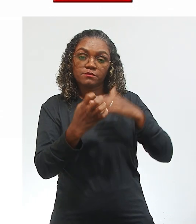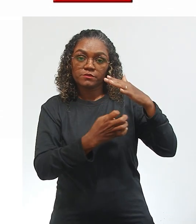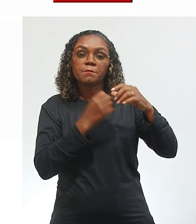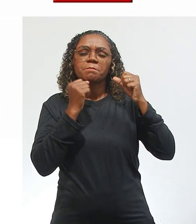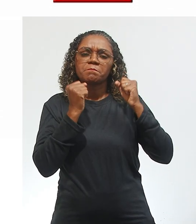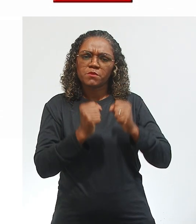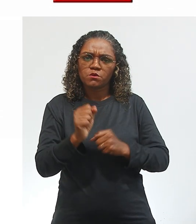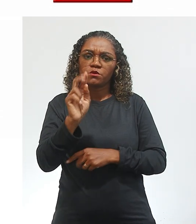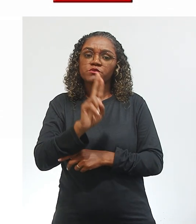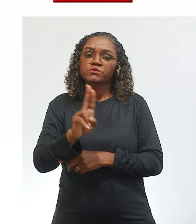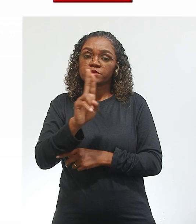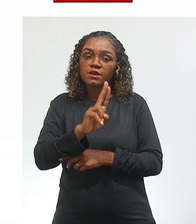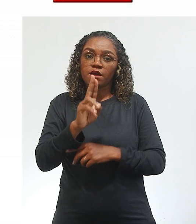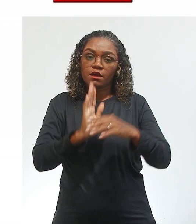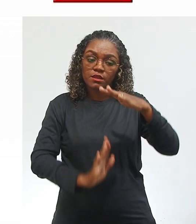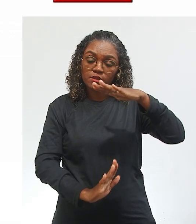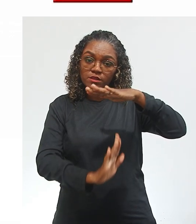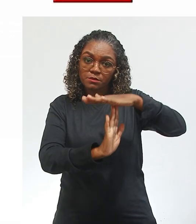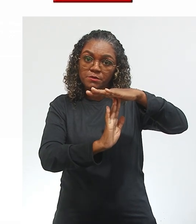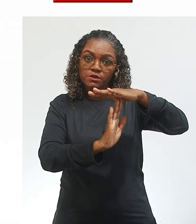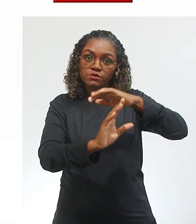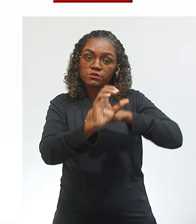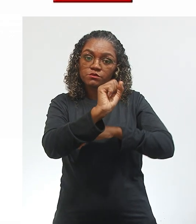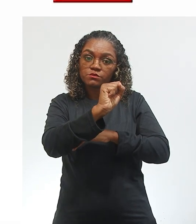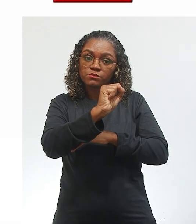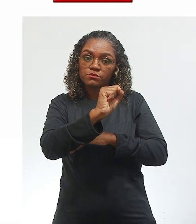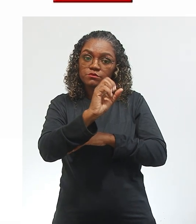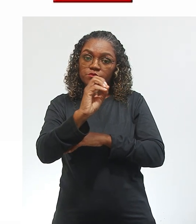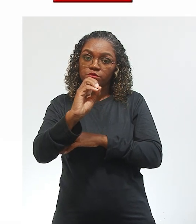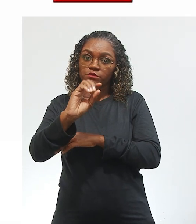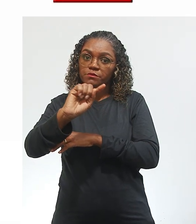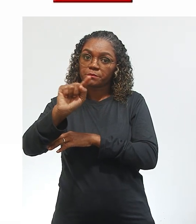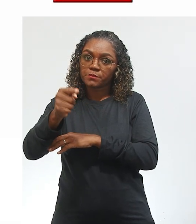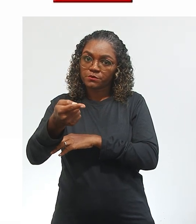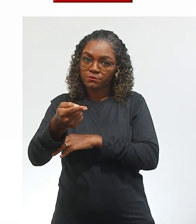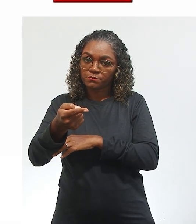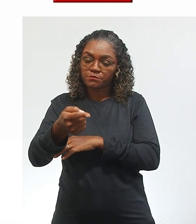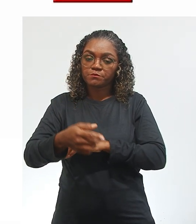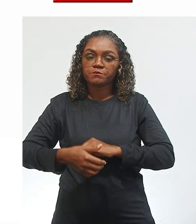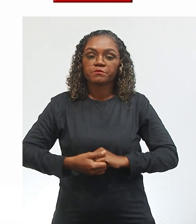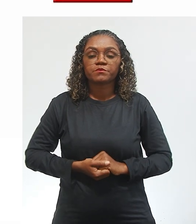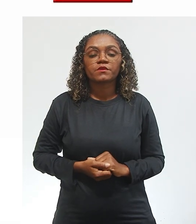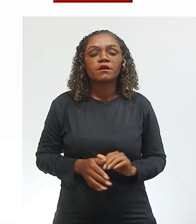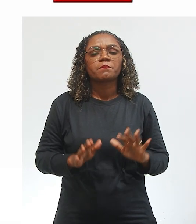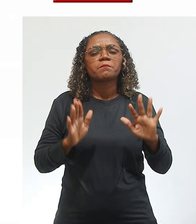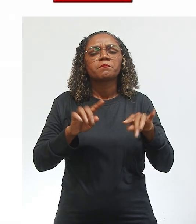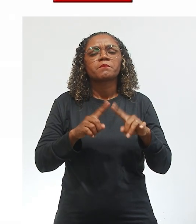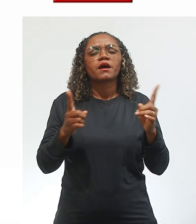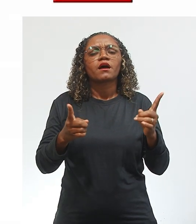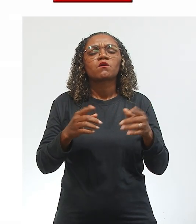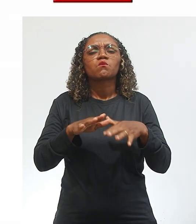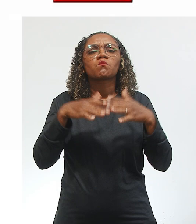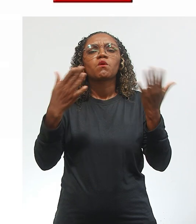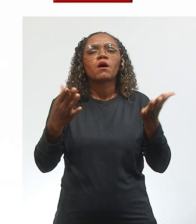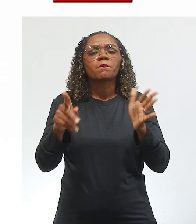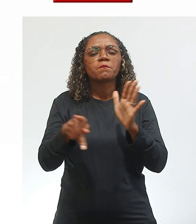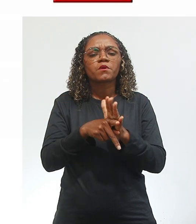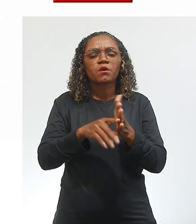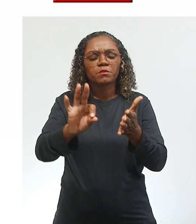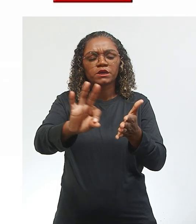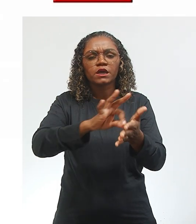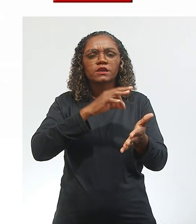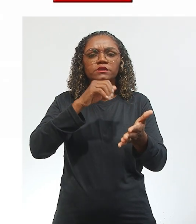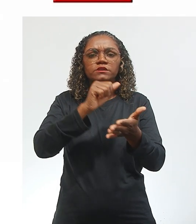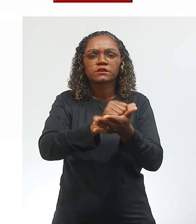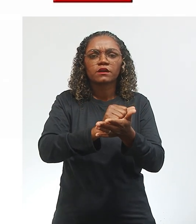capital social até 800 mil, seria o capital autorizado. Ok. E qual é o capital subscrito, né?